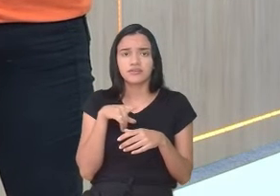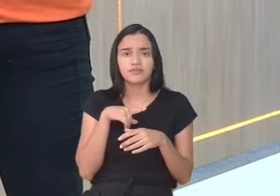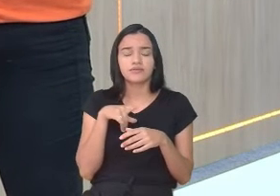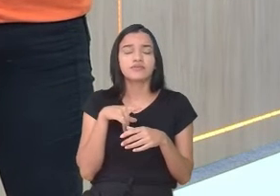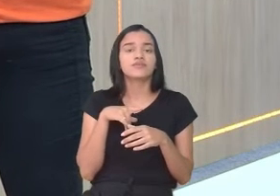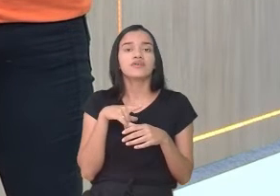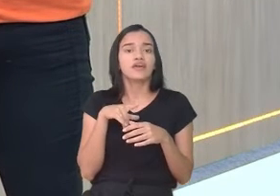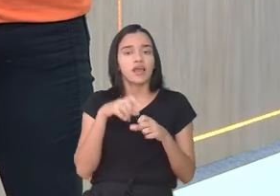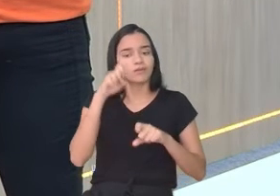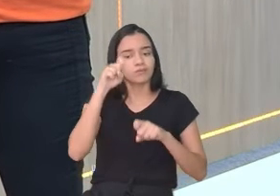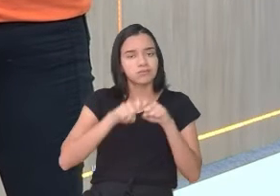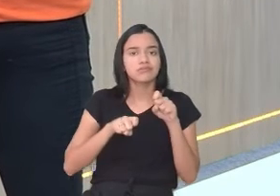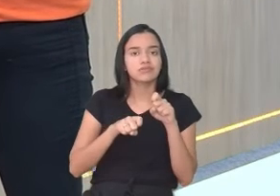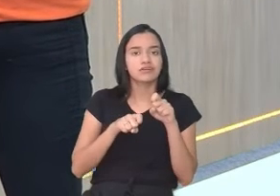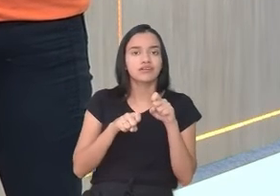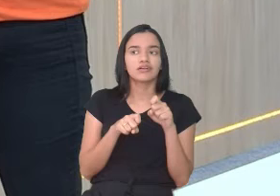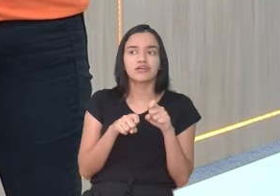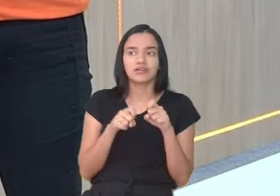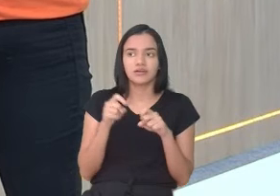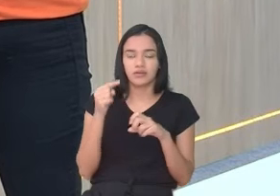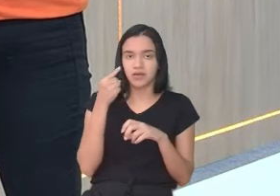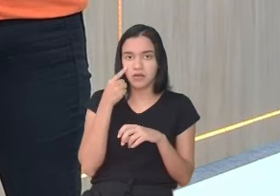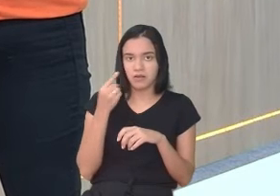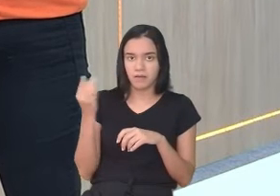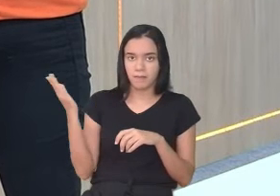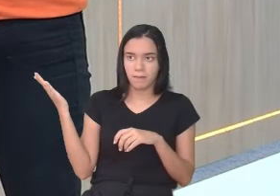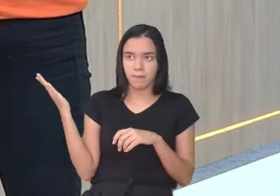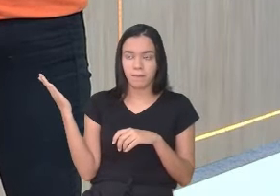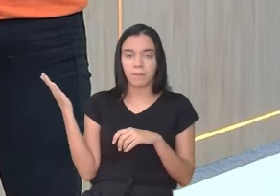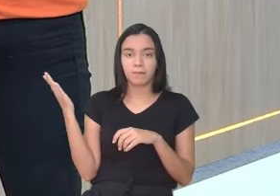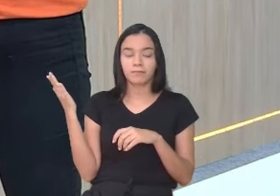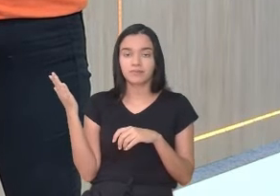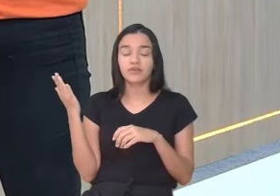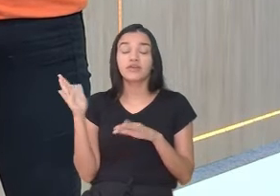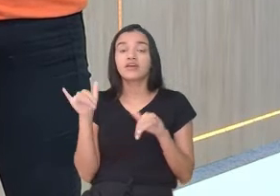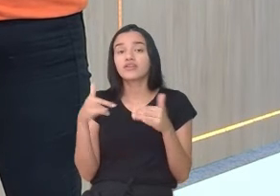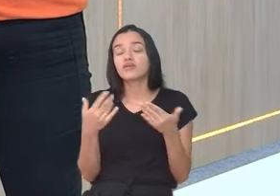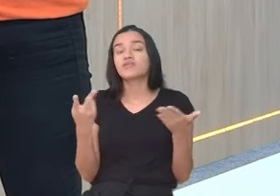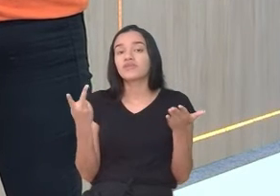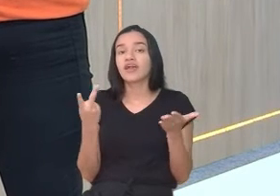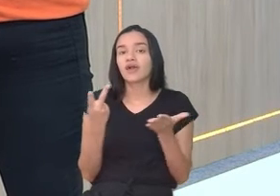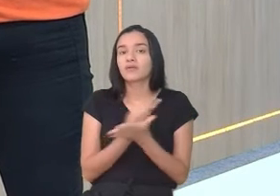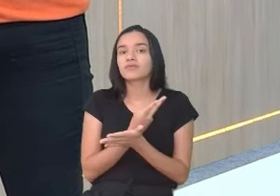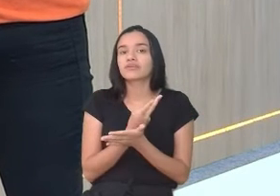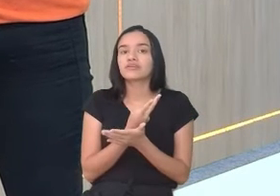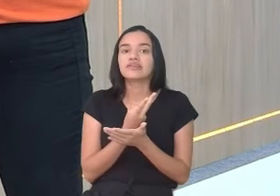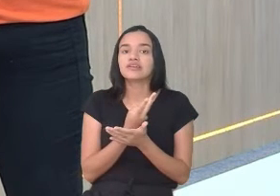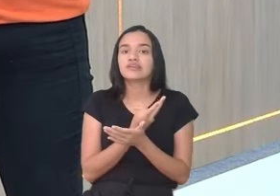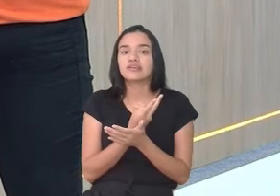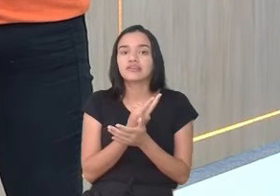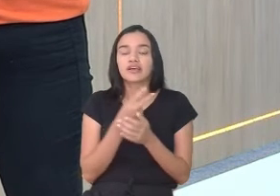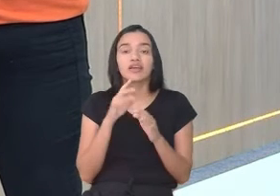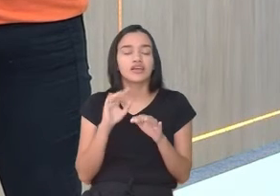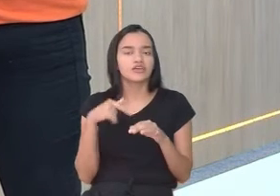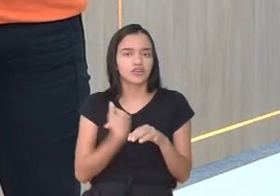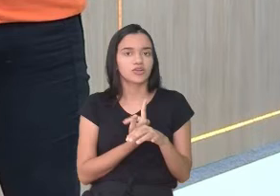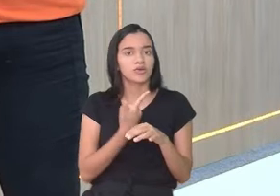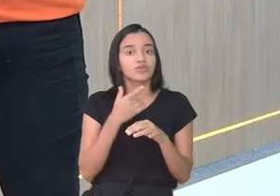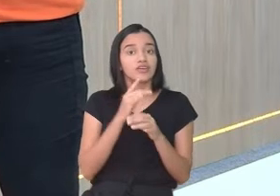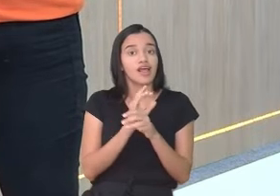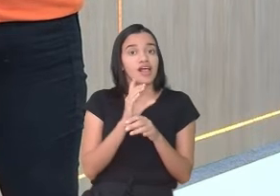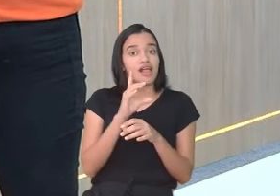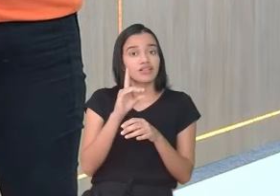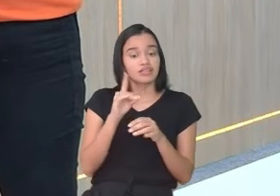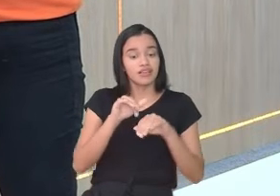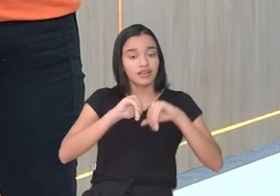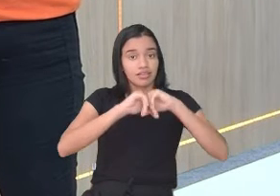com o espermatozoide. Aqui nas tubas uterinas vai acontecer toda aquela divisão celular que nós já vimos.